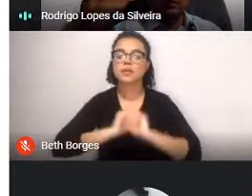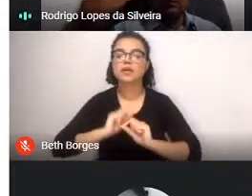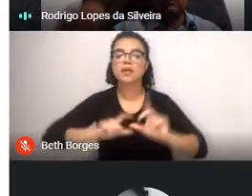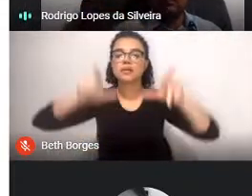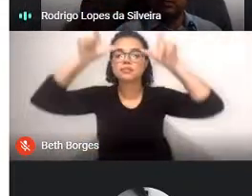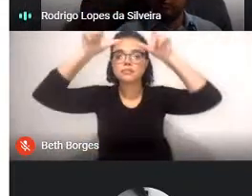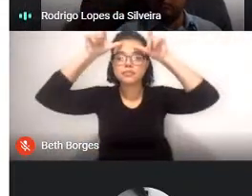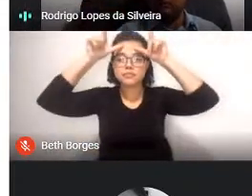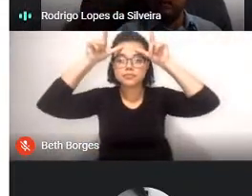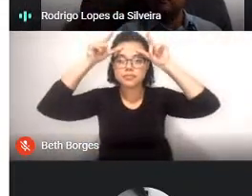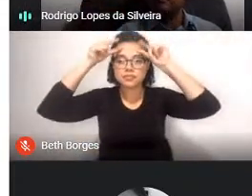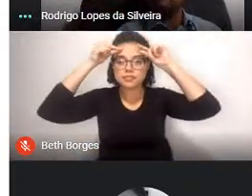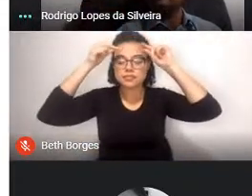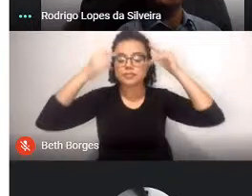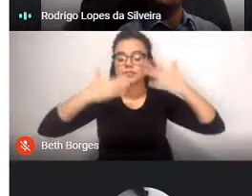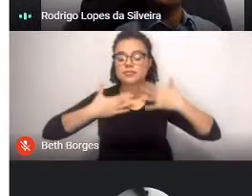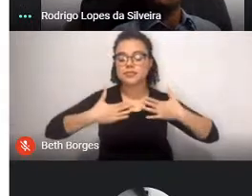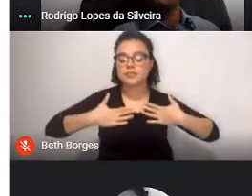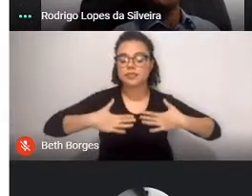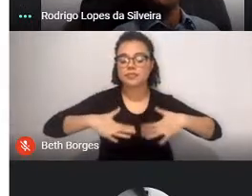longe, bem mais significativo, tá?